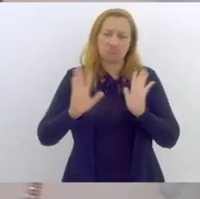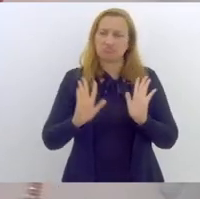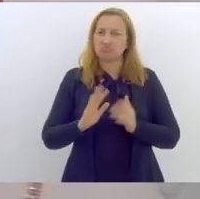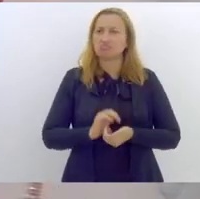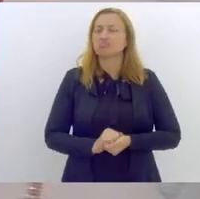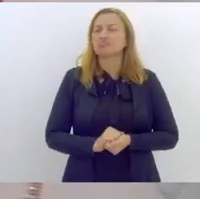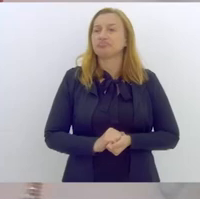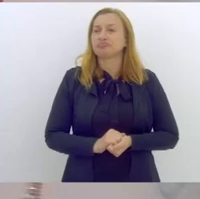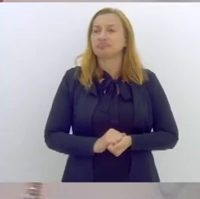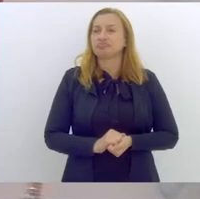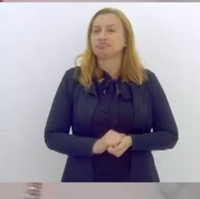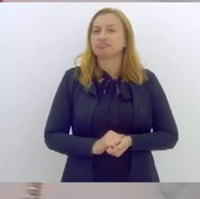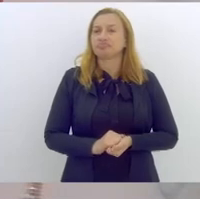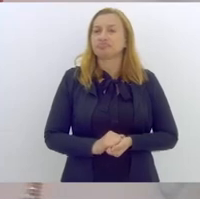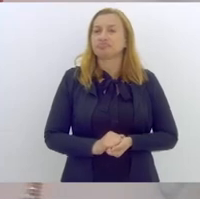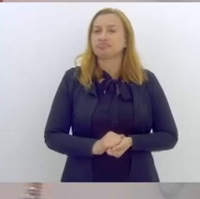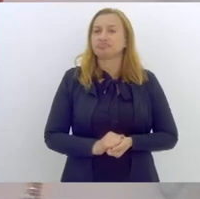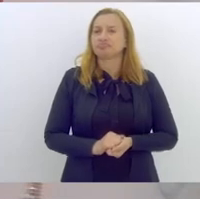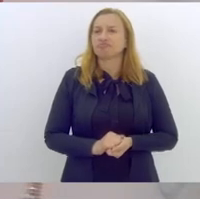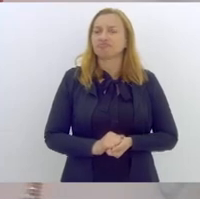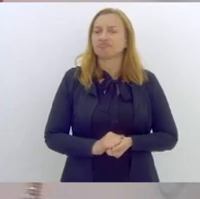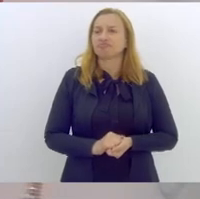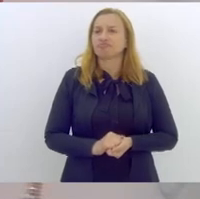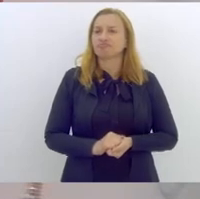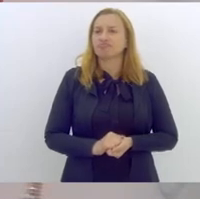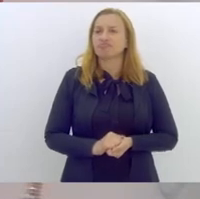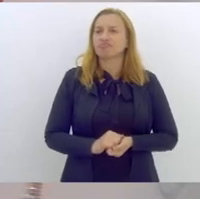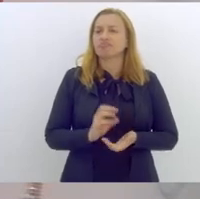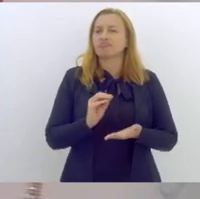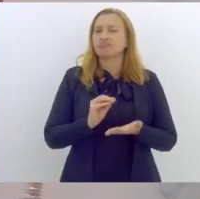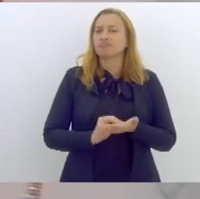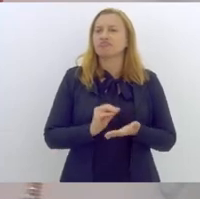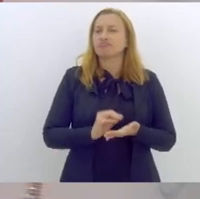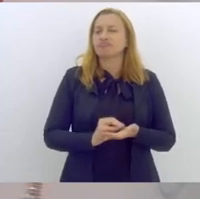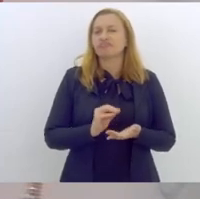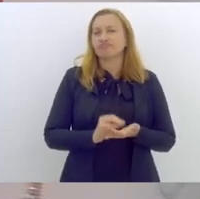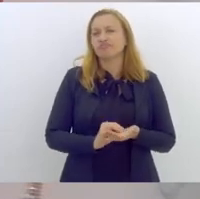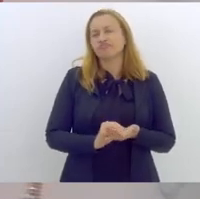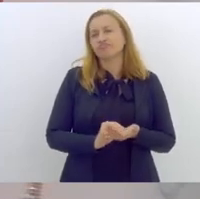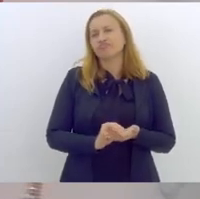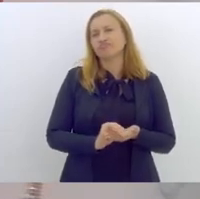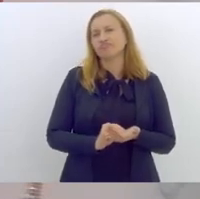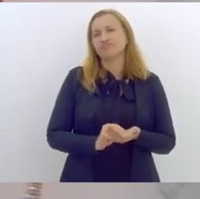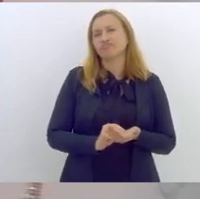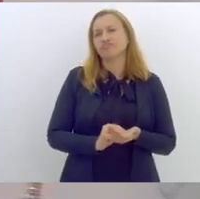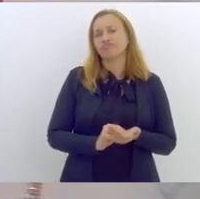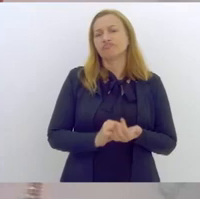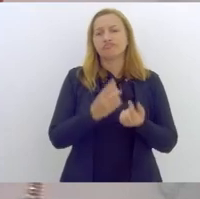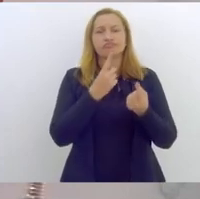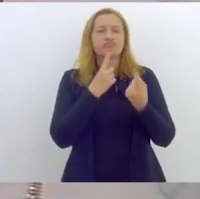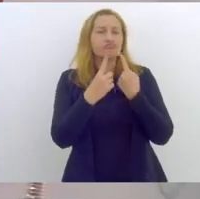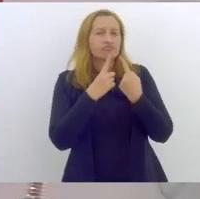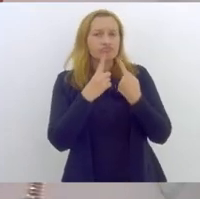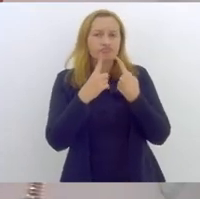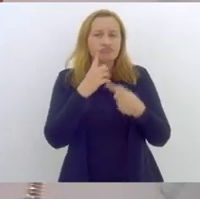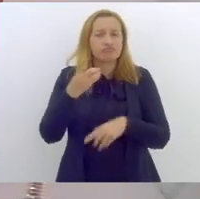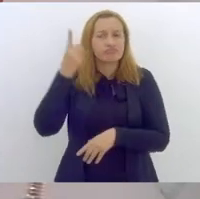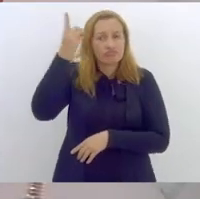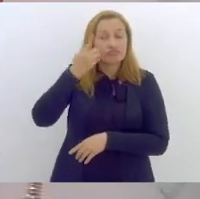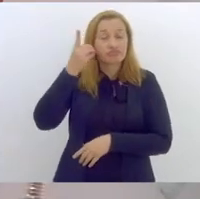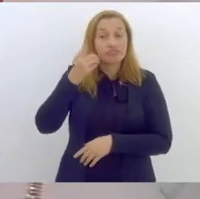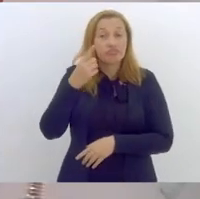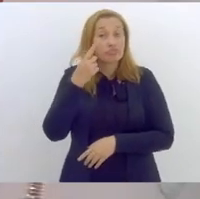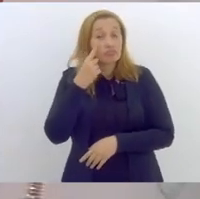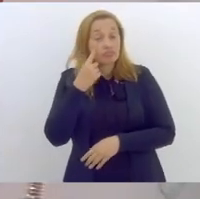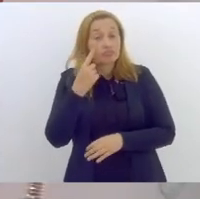é o mínimo de falta de sentir o termômetro da casa de sequer dialogar com os deputados para saber se o momento